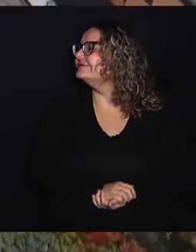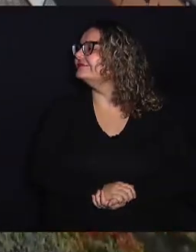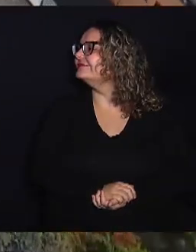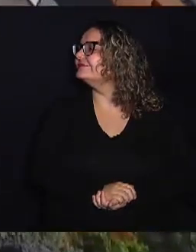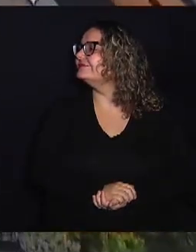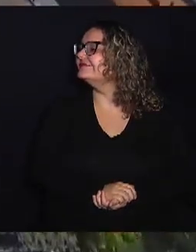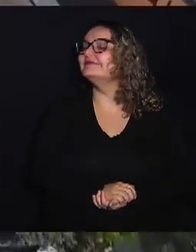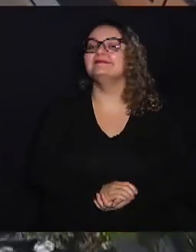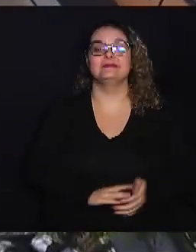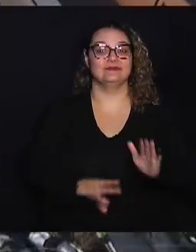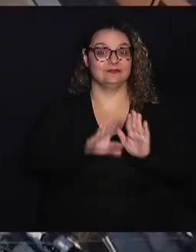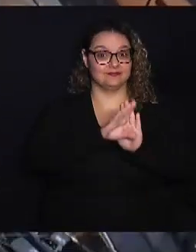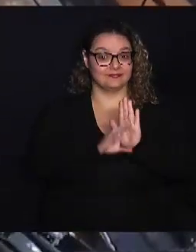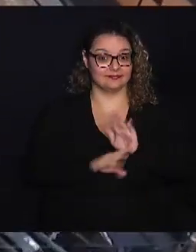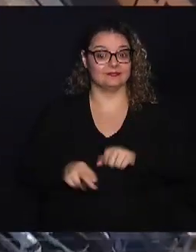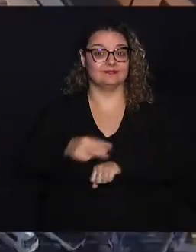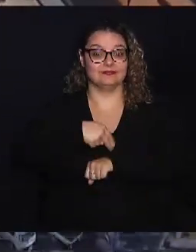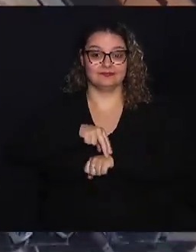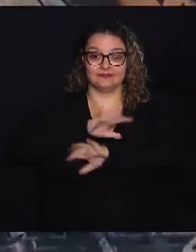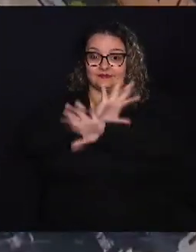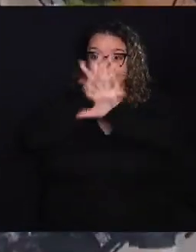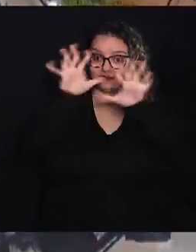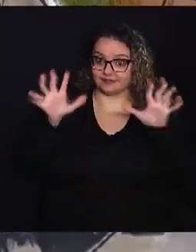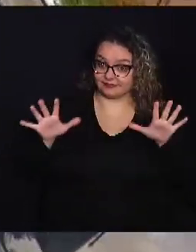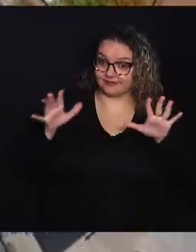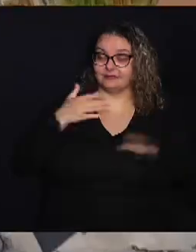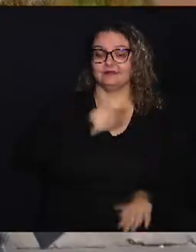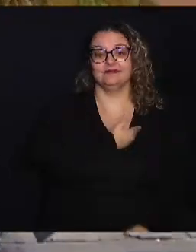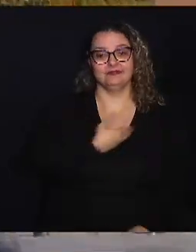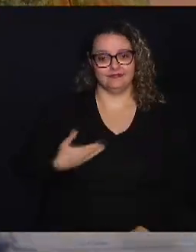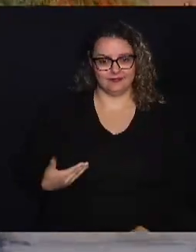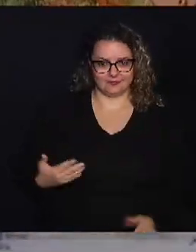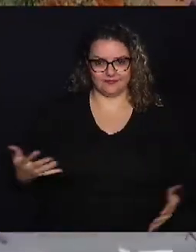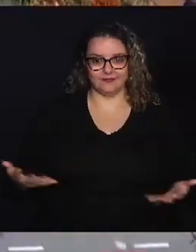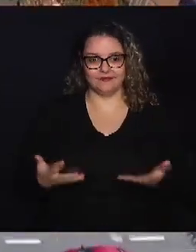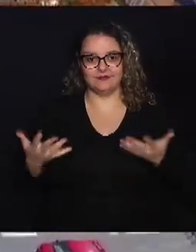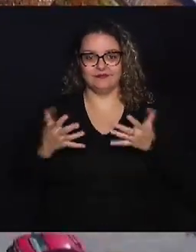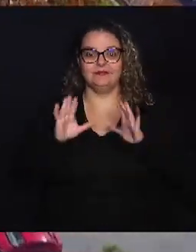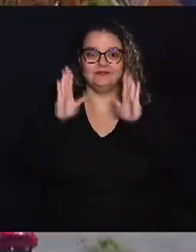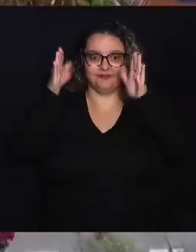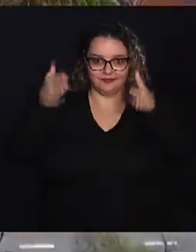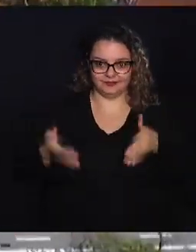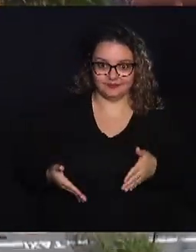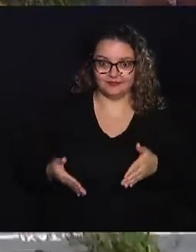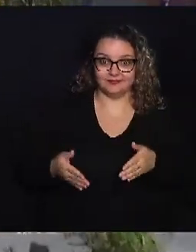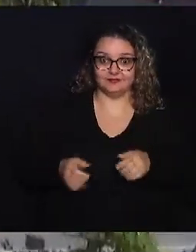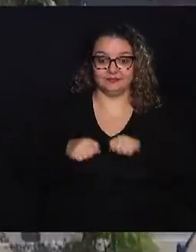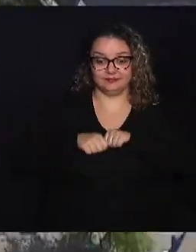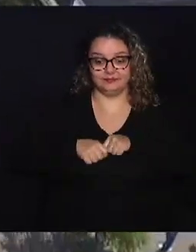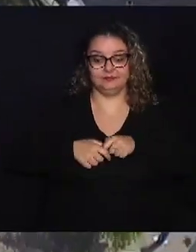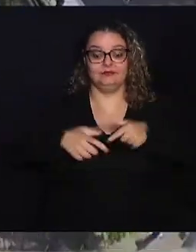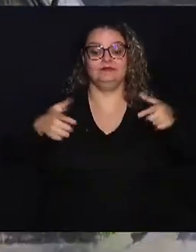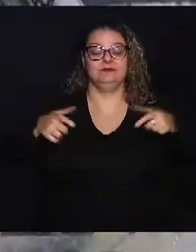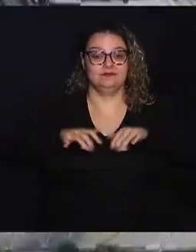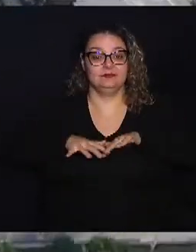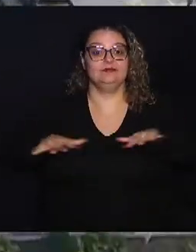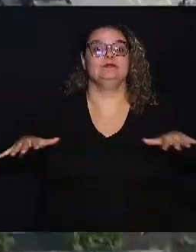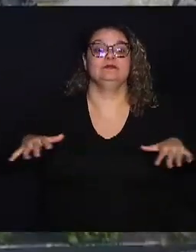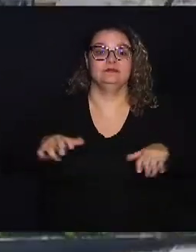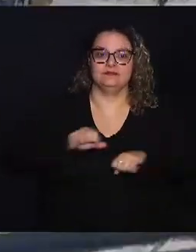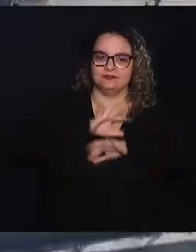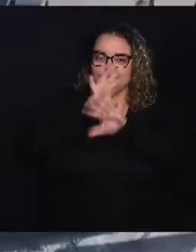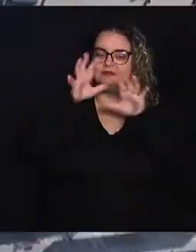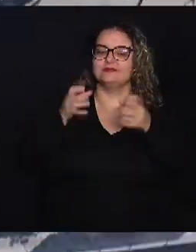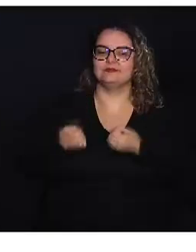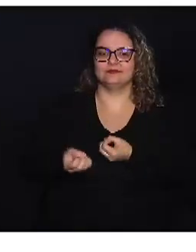O Programa Nacional de Transparência Pública promove ações voltadas à ampliação da transparência das informações